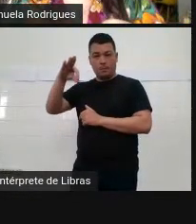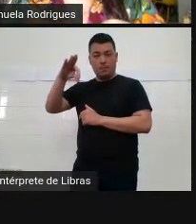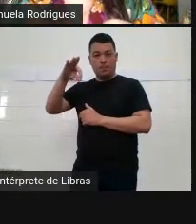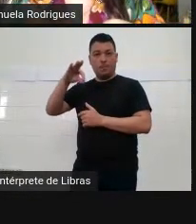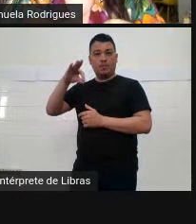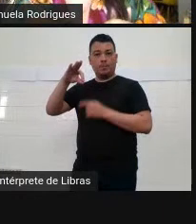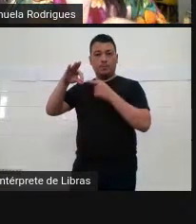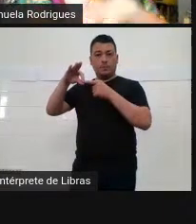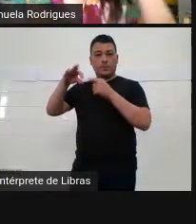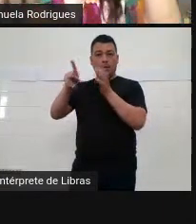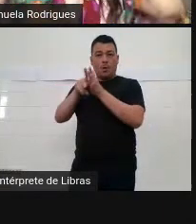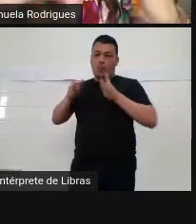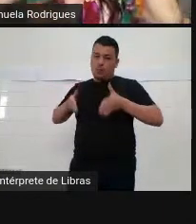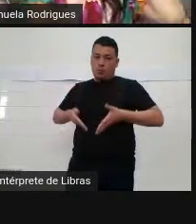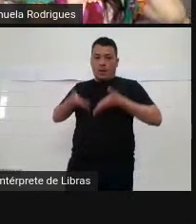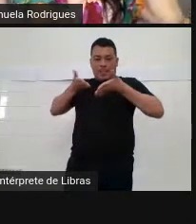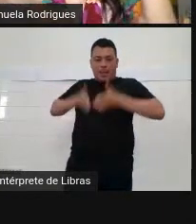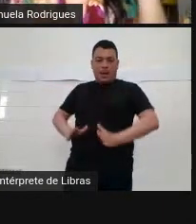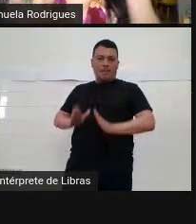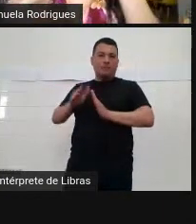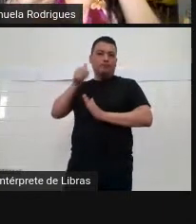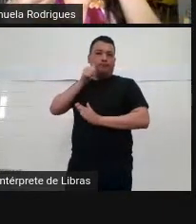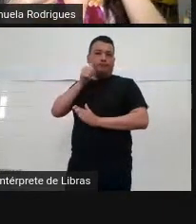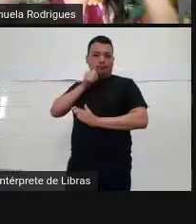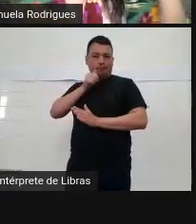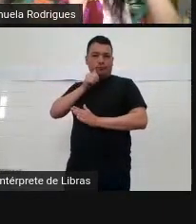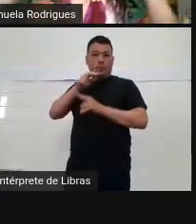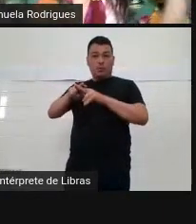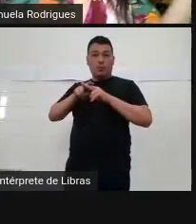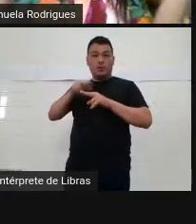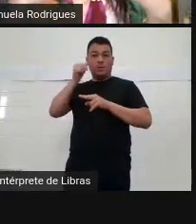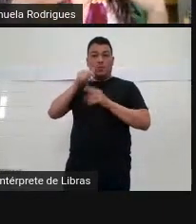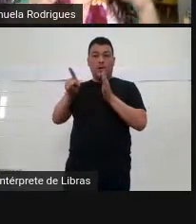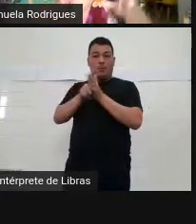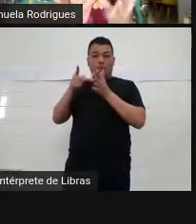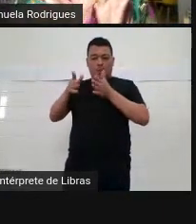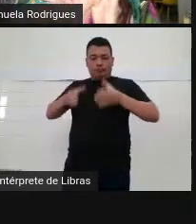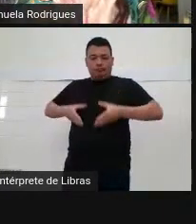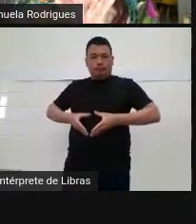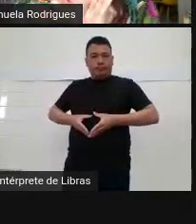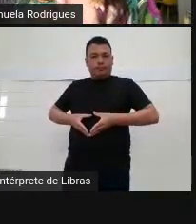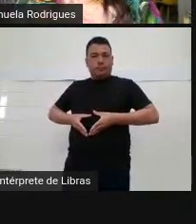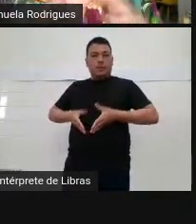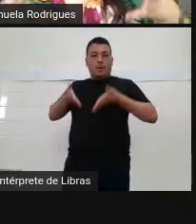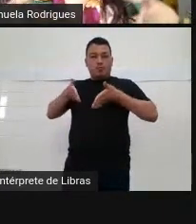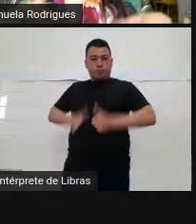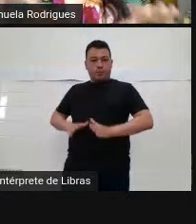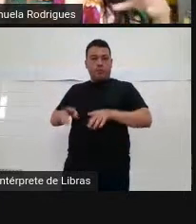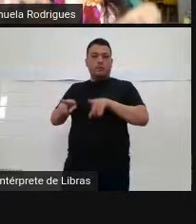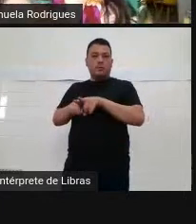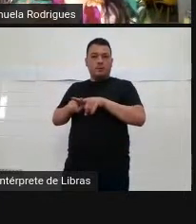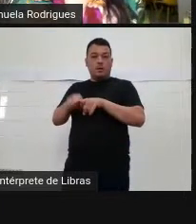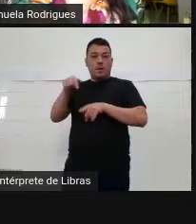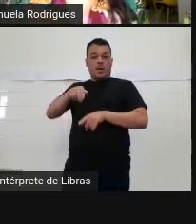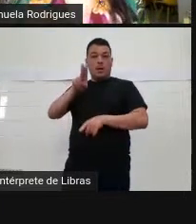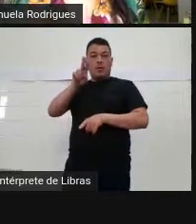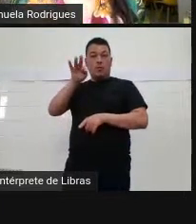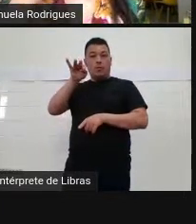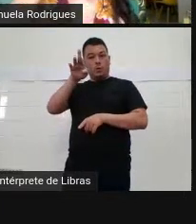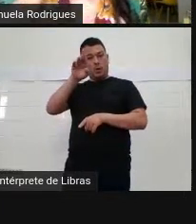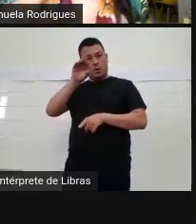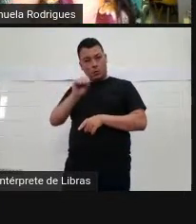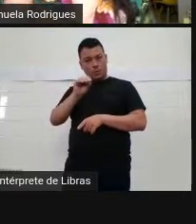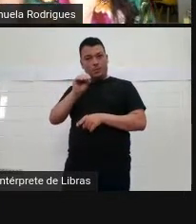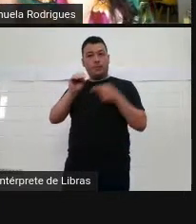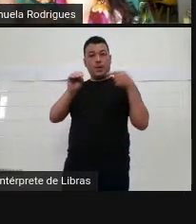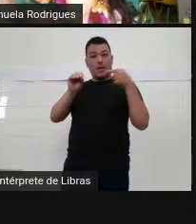do útero. Então, a mulher se reduz ao útero e é ele que vai, de alguma forma,